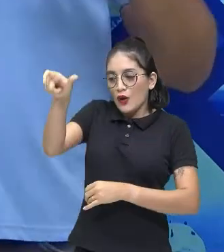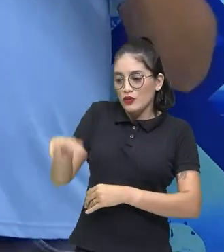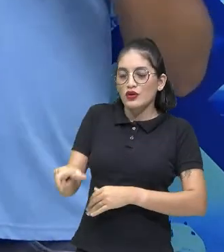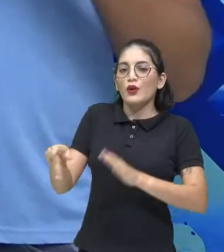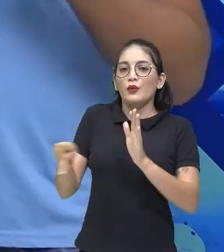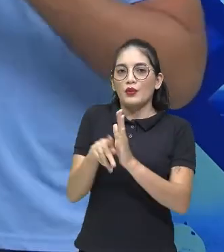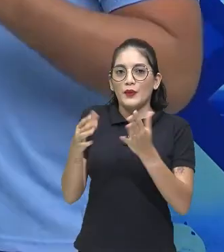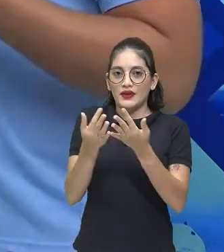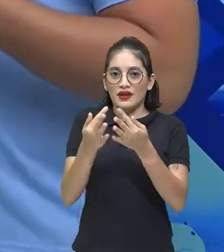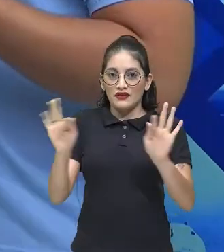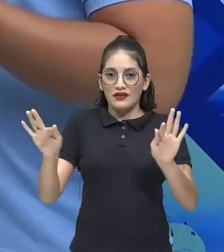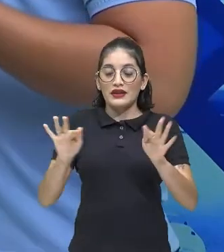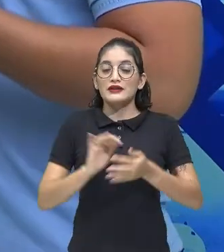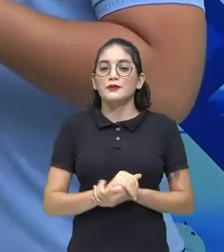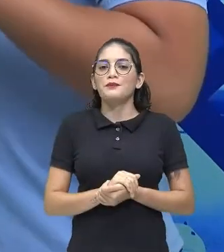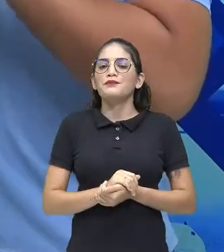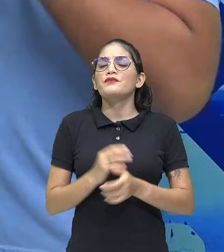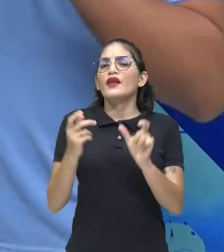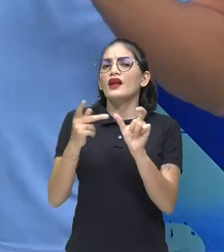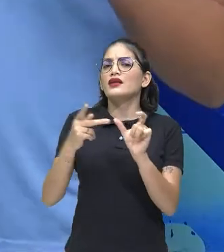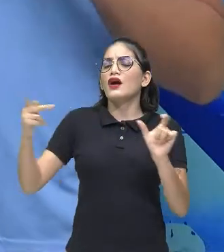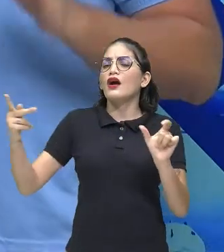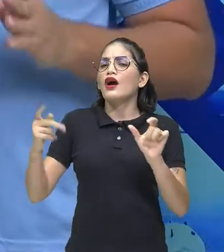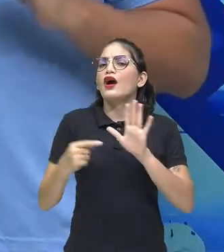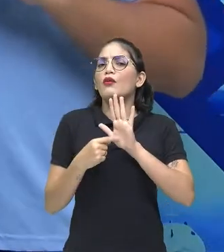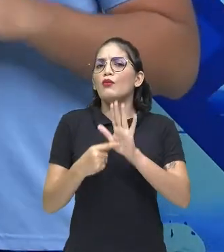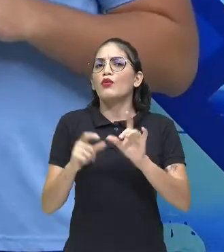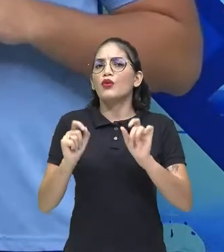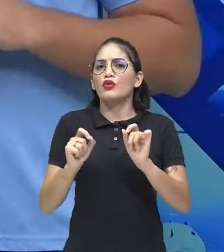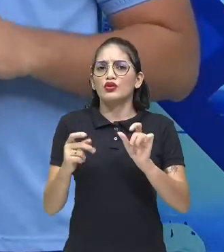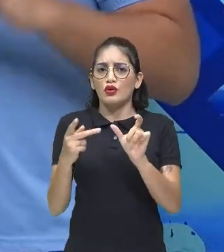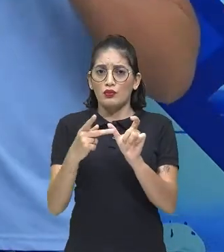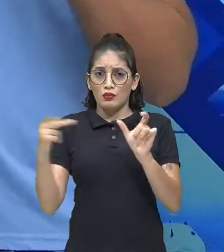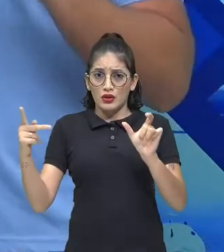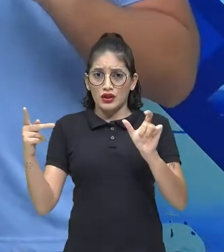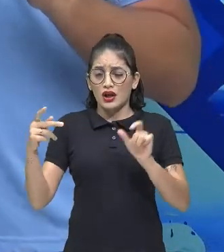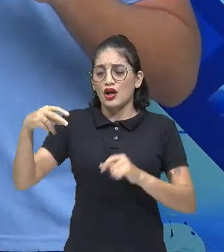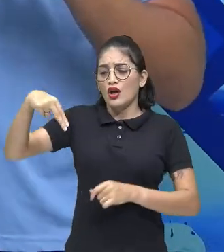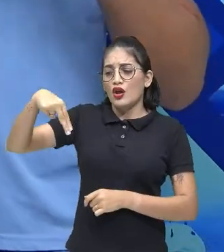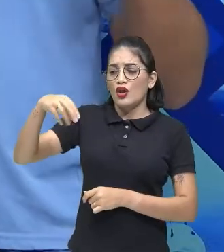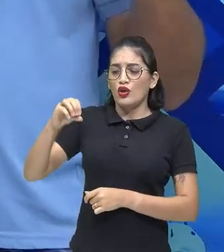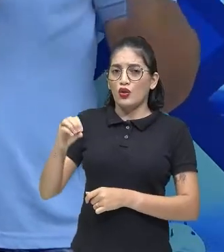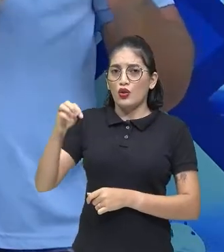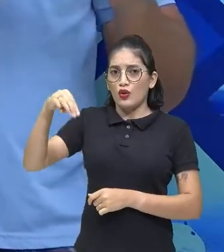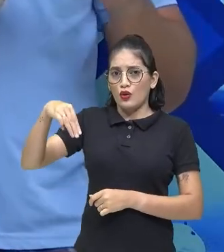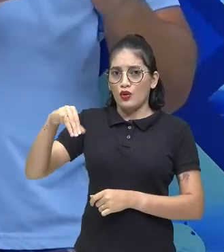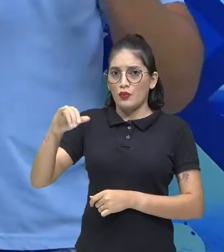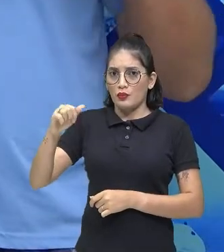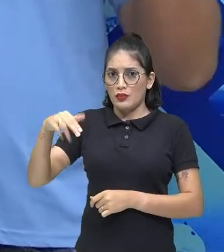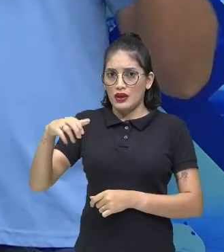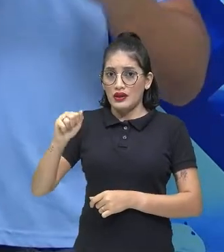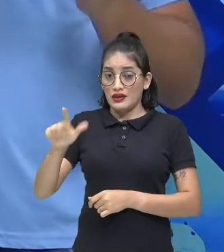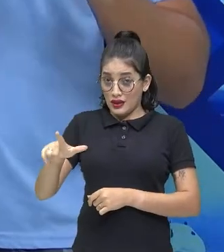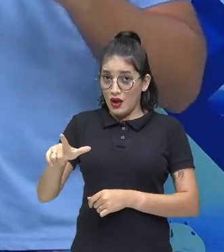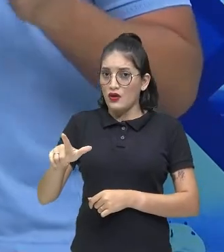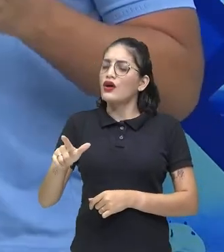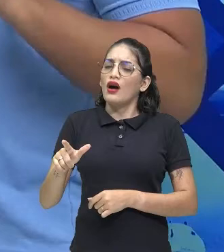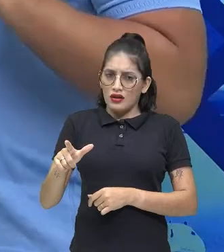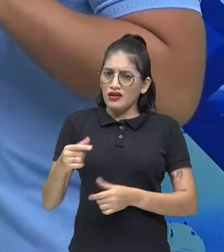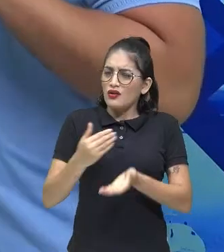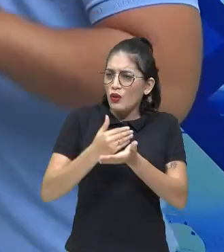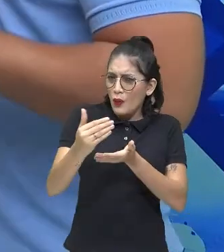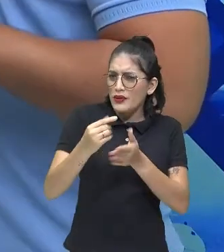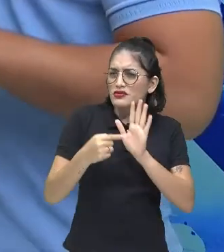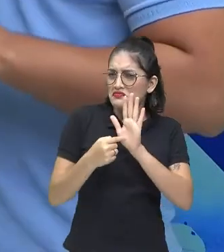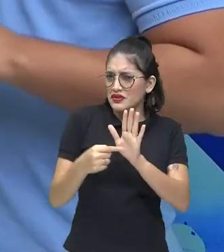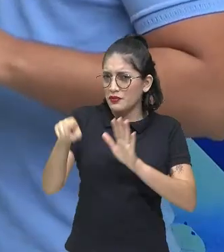oração. E esse predicativo de sujeito, ele aparece em predicados nominais, certo? A gente viu isso lá no início, quando a gente começou o nosso